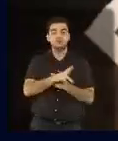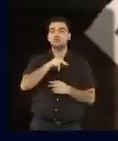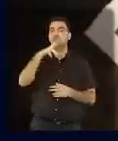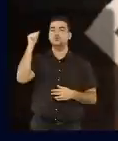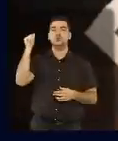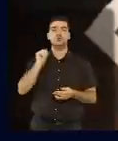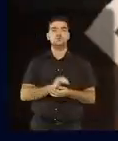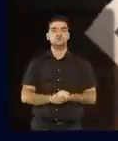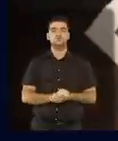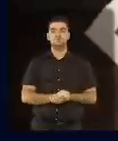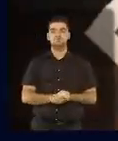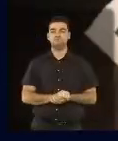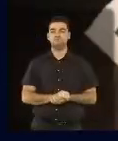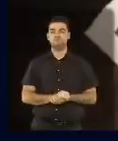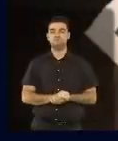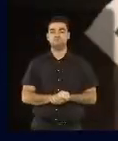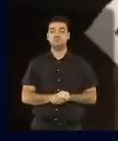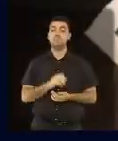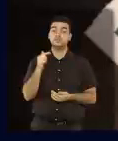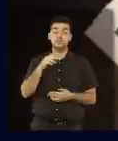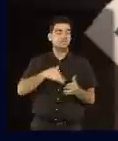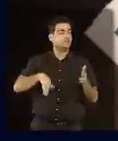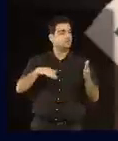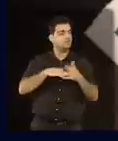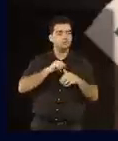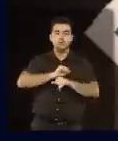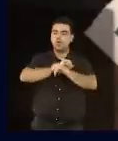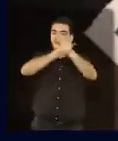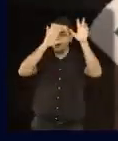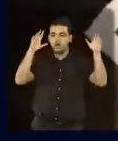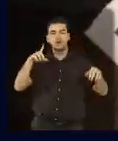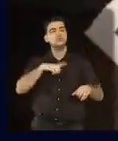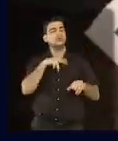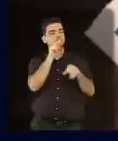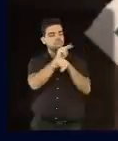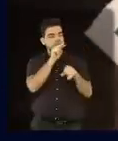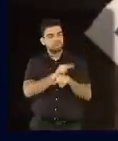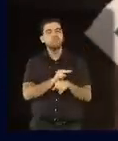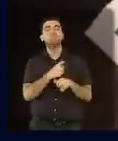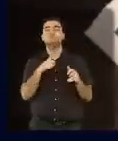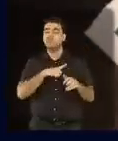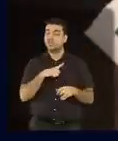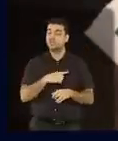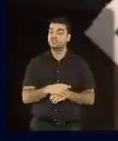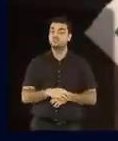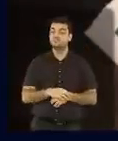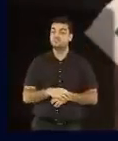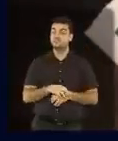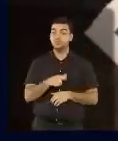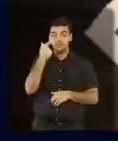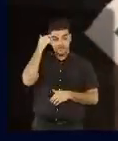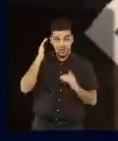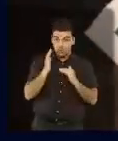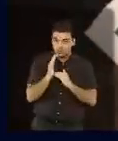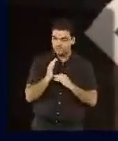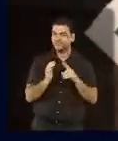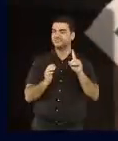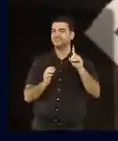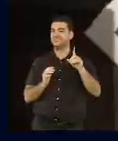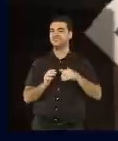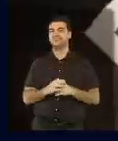eleitoral é summit tudo é transparente e fiscalizado e auditado e não é o último